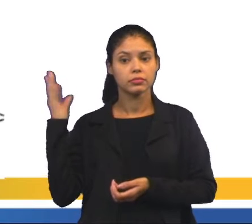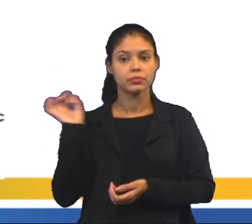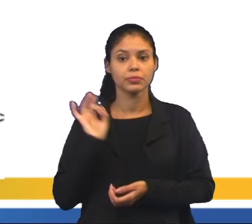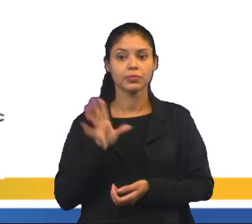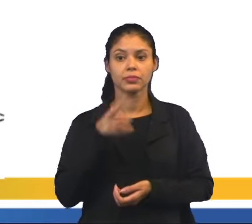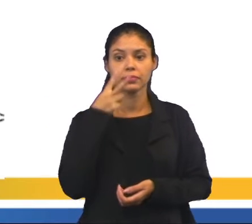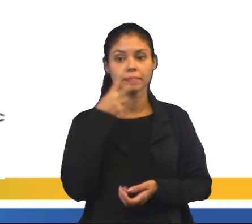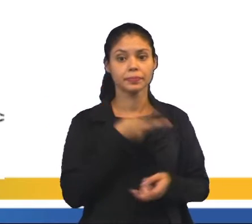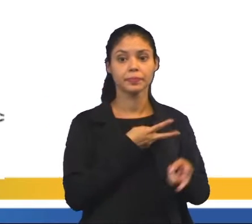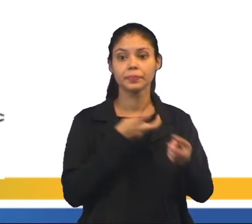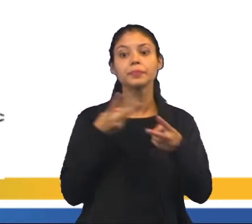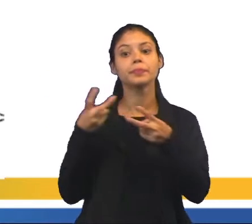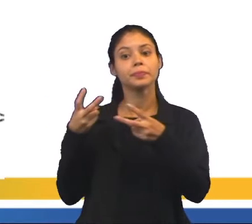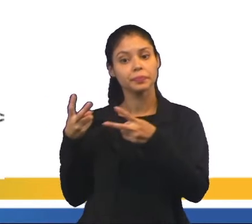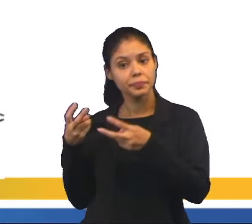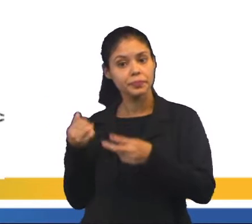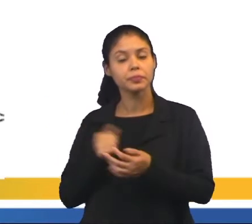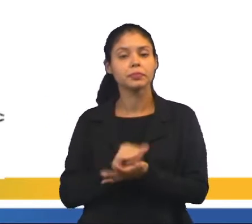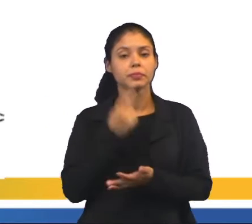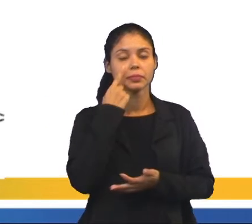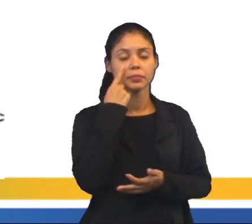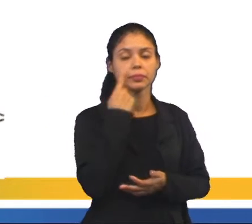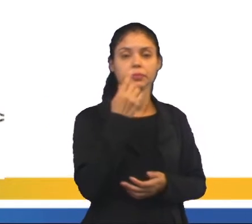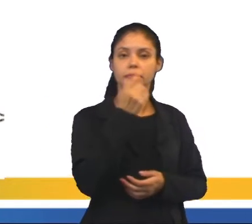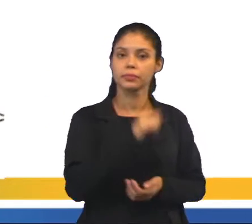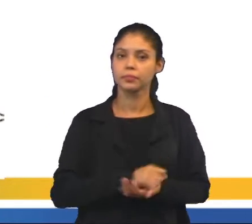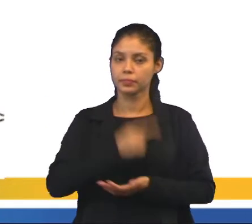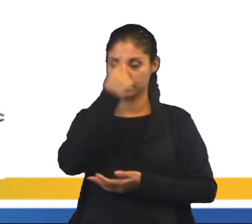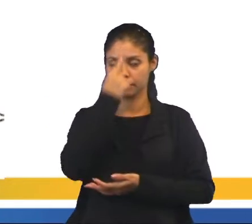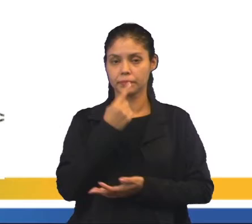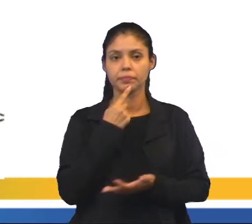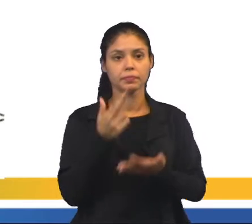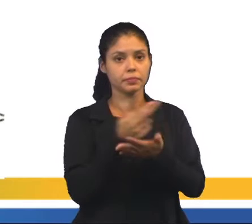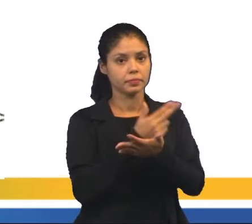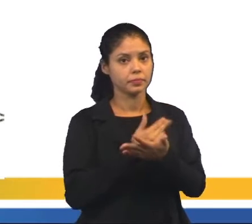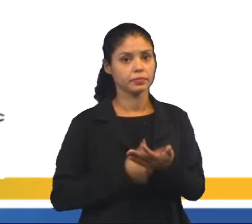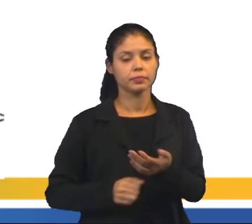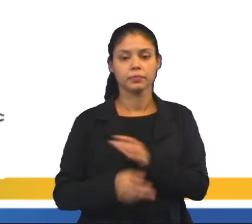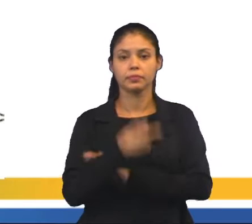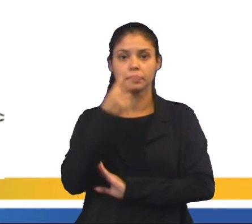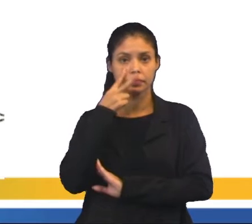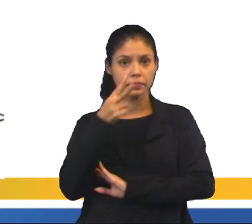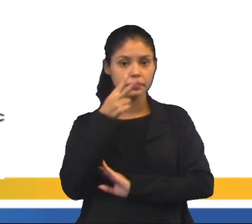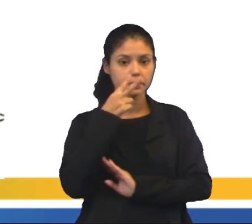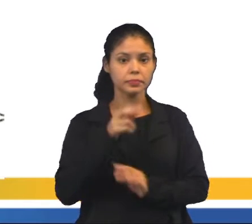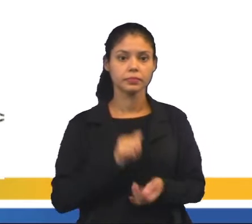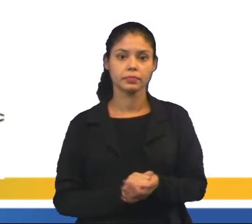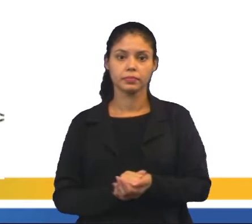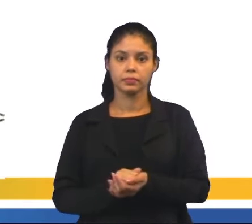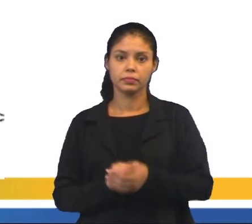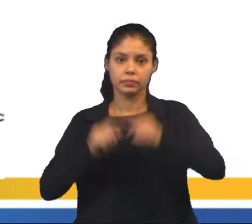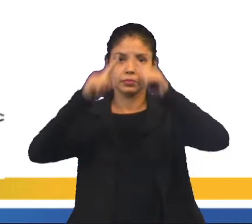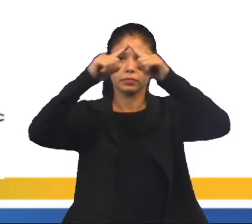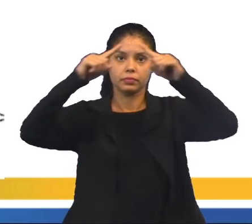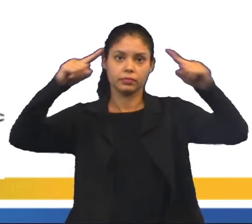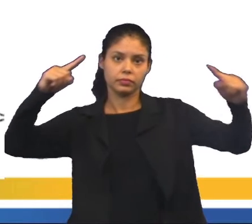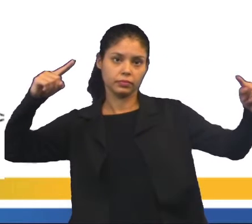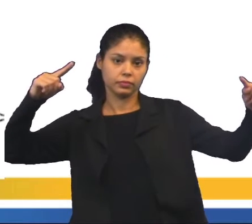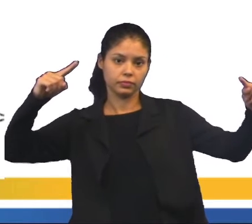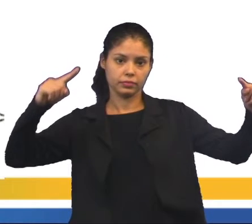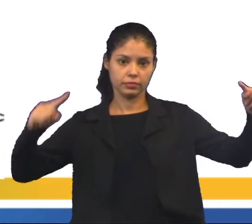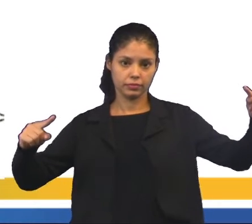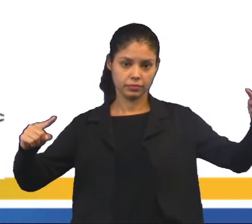só vocês observarem aí. Olha o primeiro desenho, tá? Vocês vão ver o triângulo retângulo. Ele